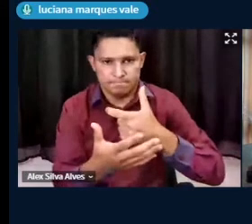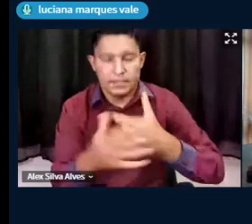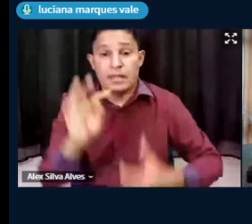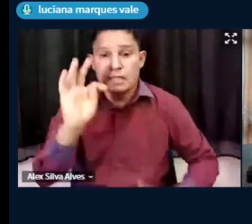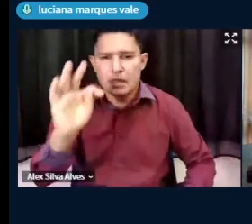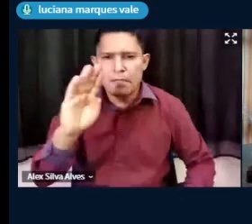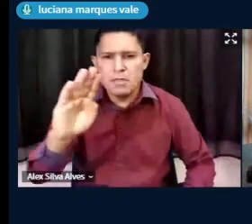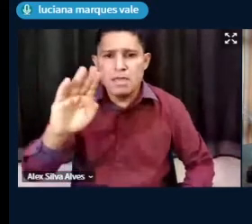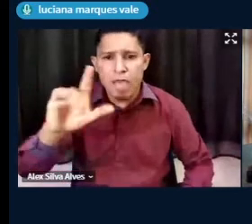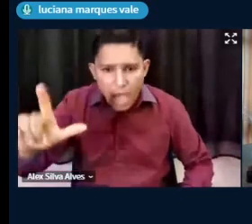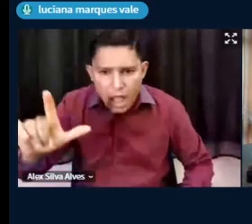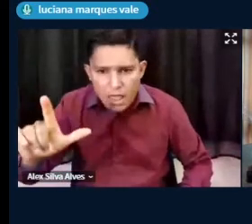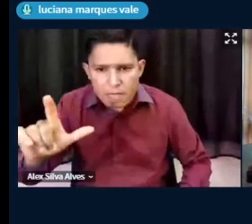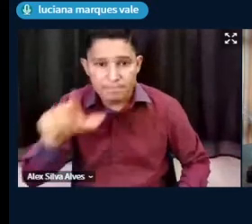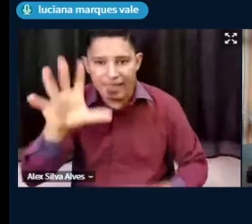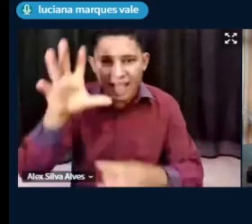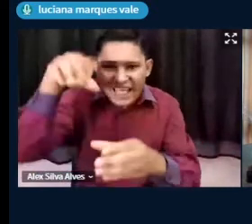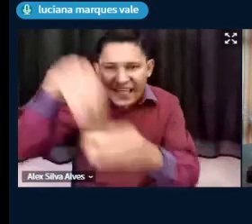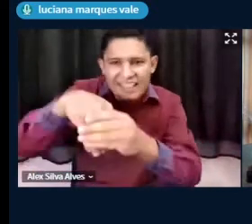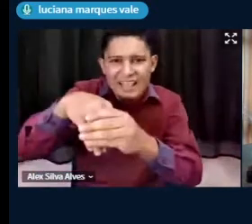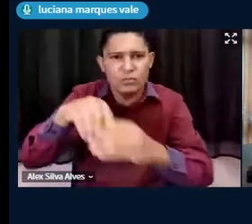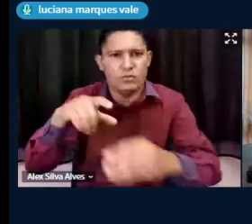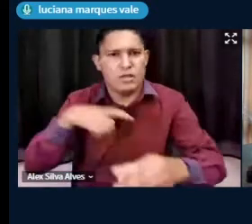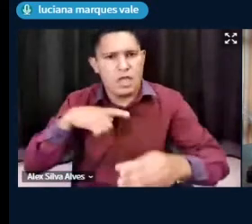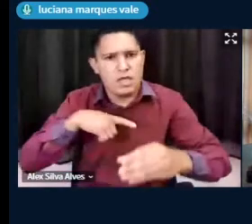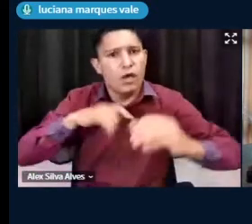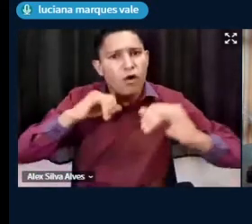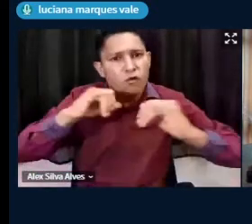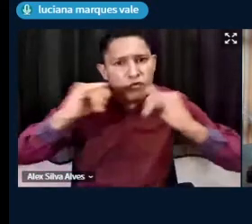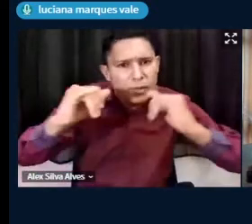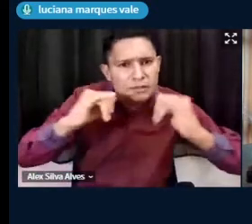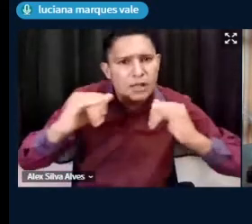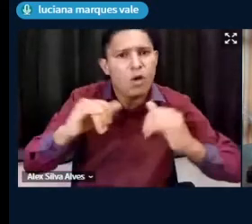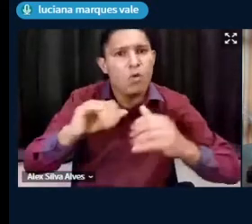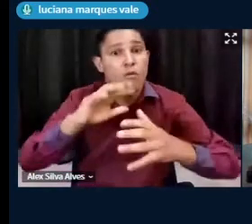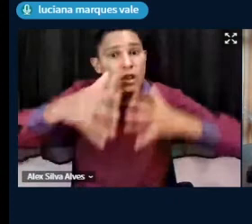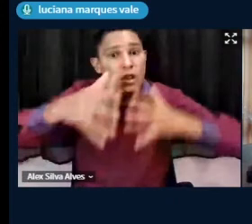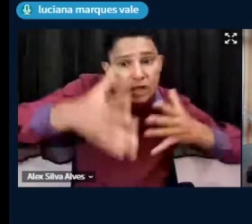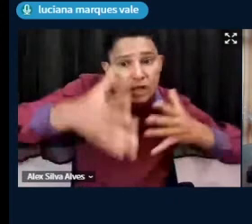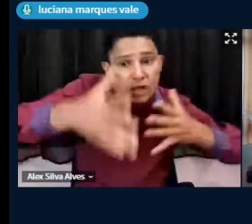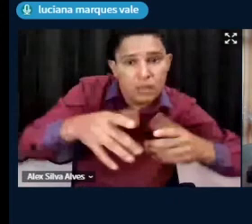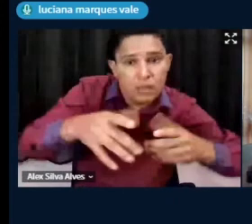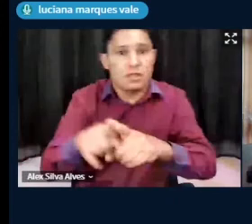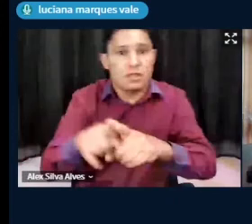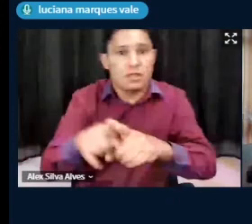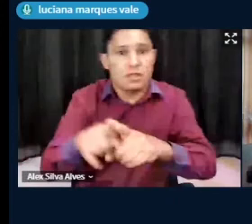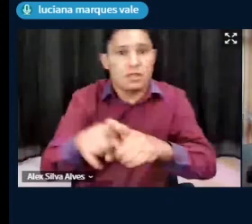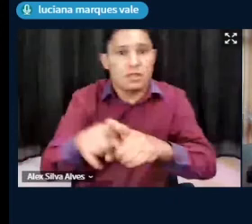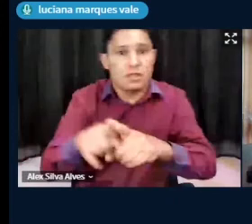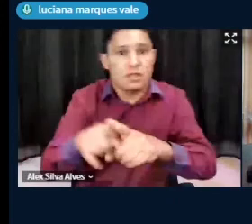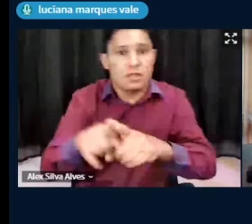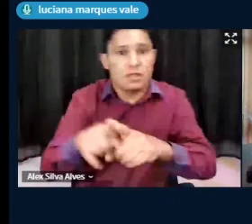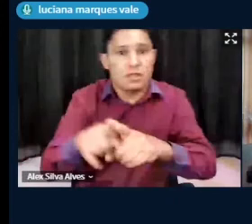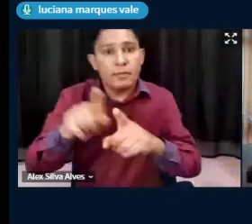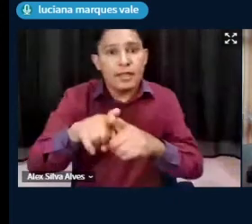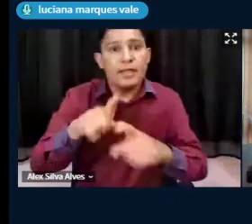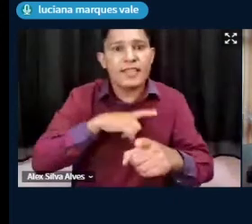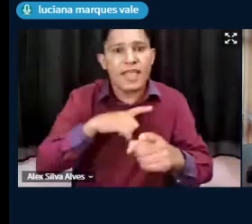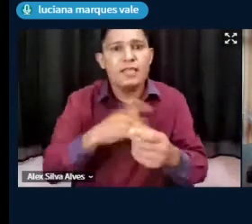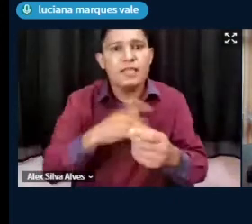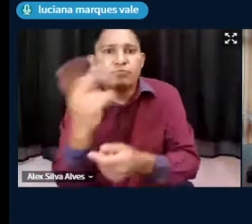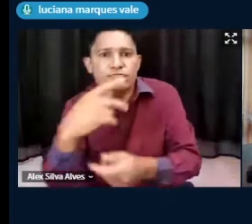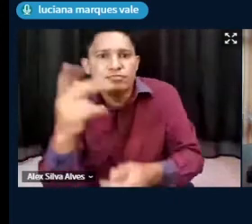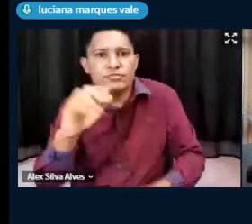Terminologia Bilingue Libras, esse é o sinal, TLB, que é composto por informações da LSB, a Língua de